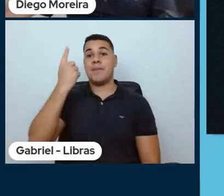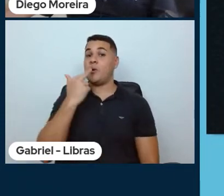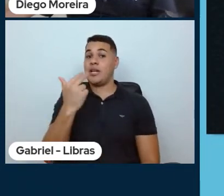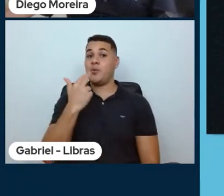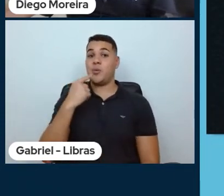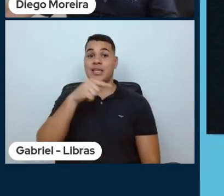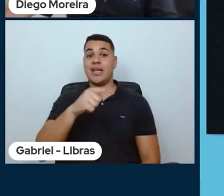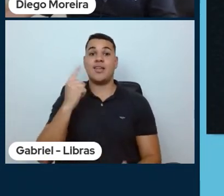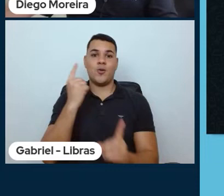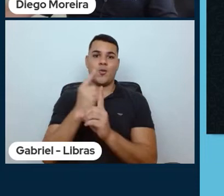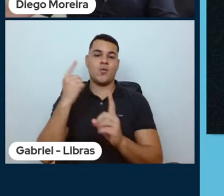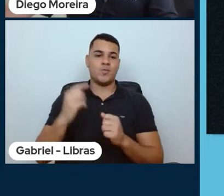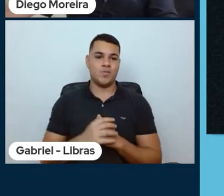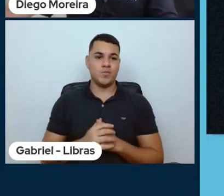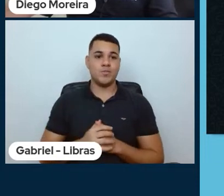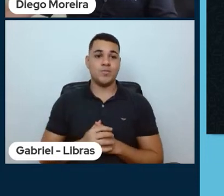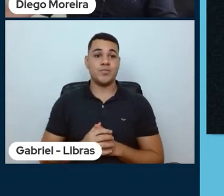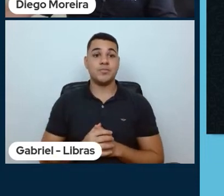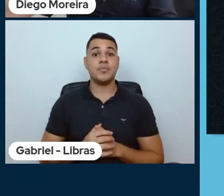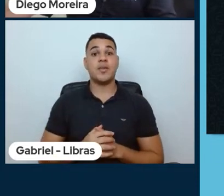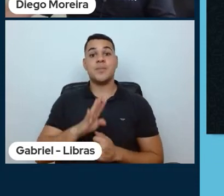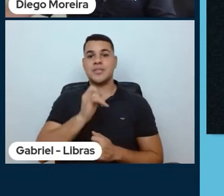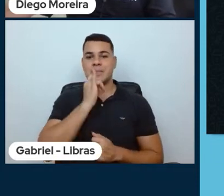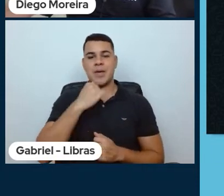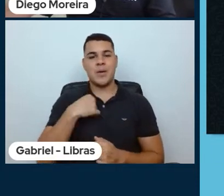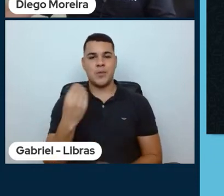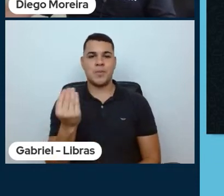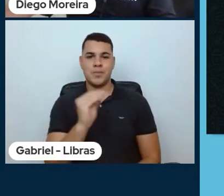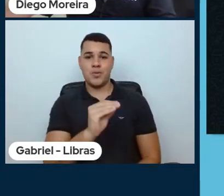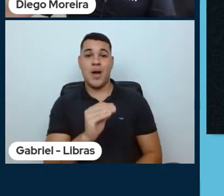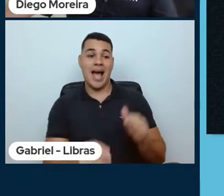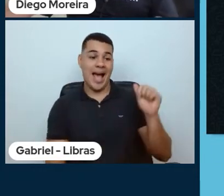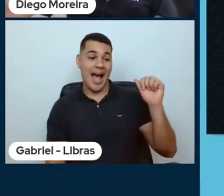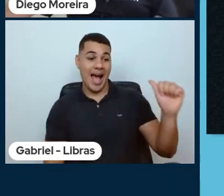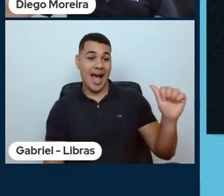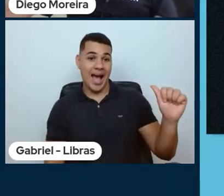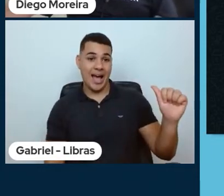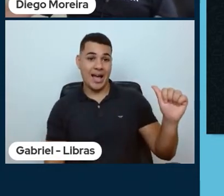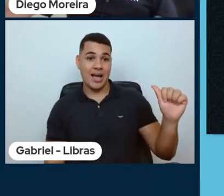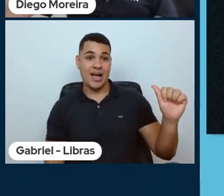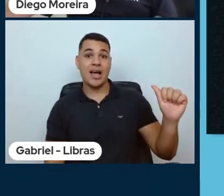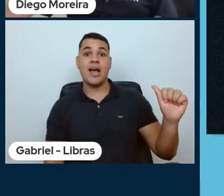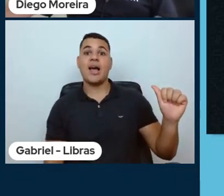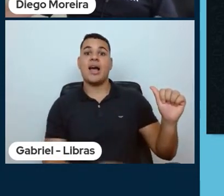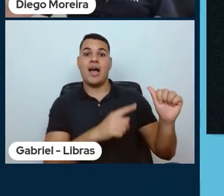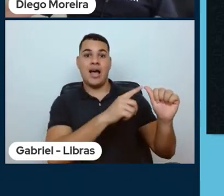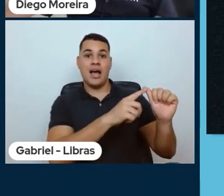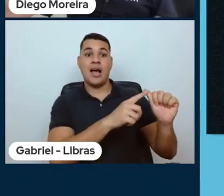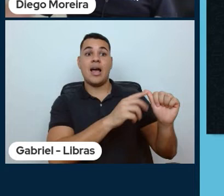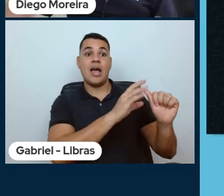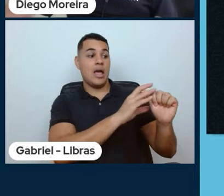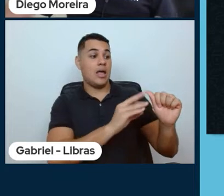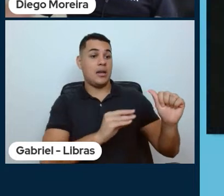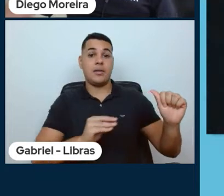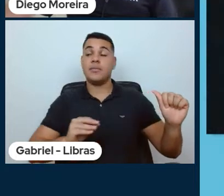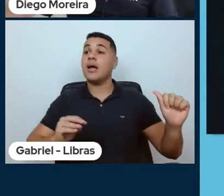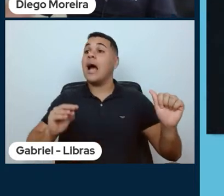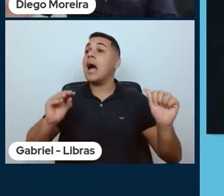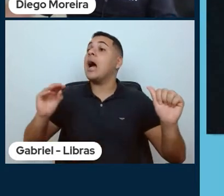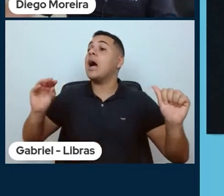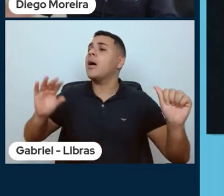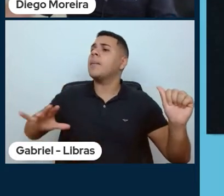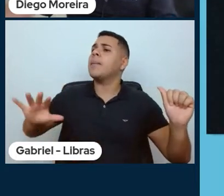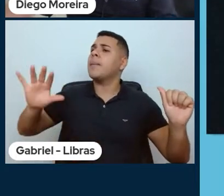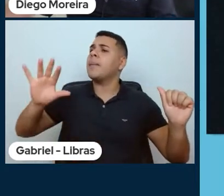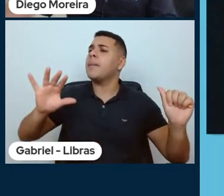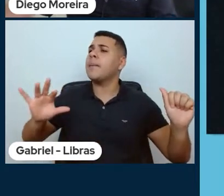né, que ele pegava esse primeiro, começava com A, então o P de português ele deixava por último. Então como ele achou o